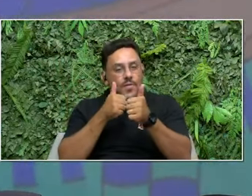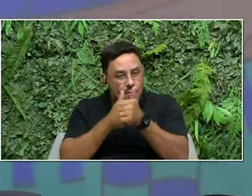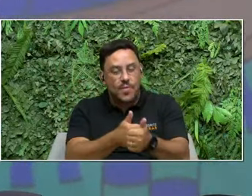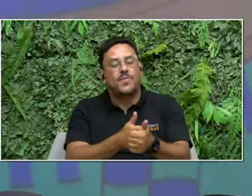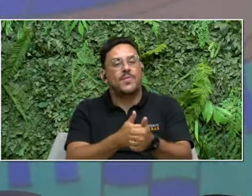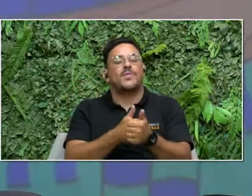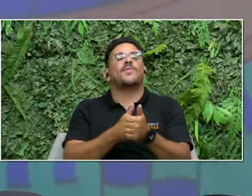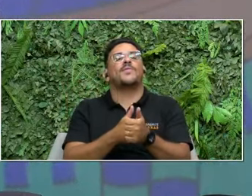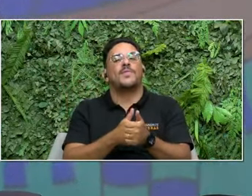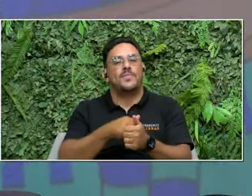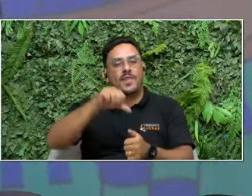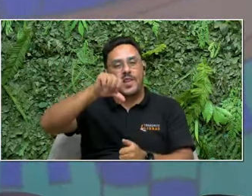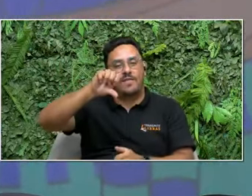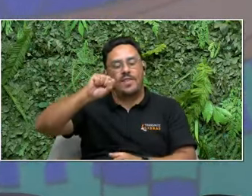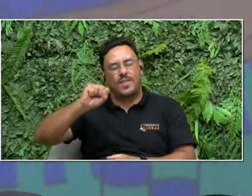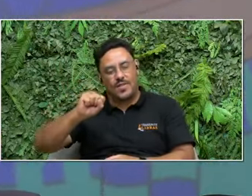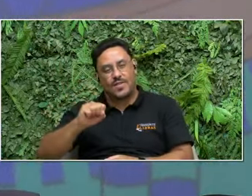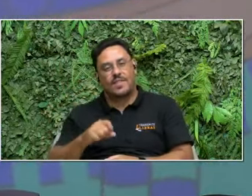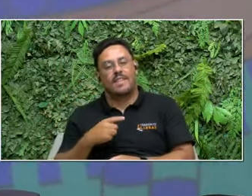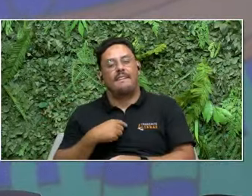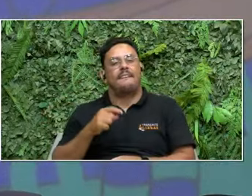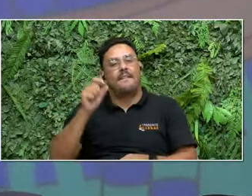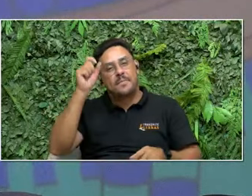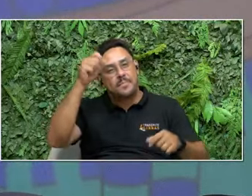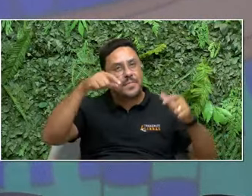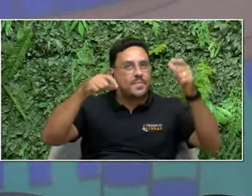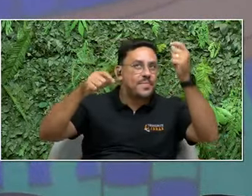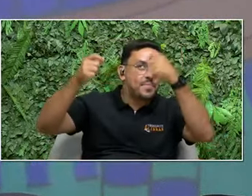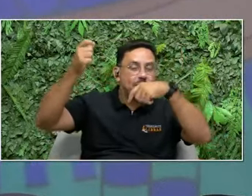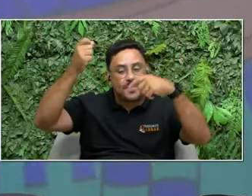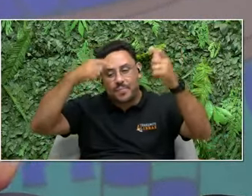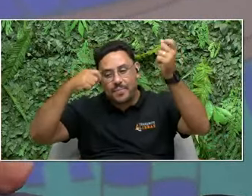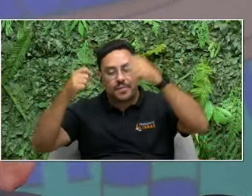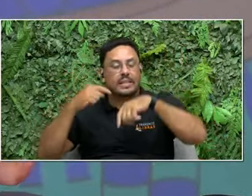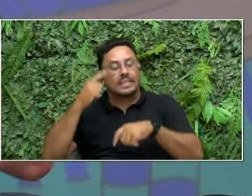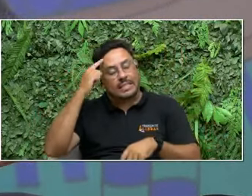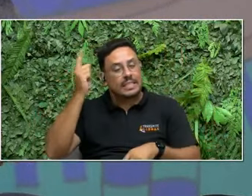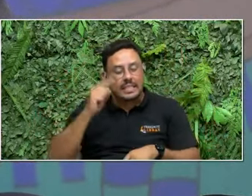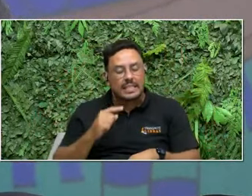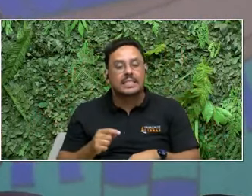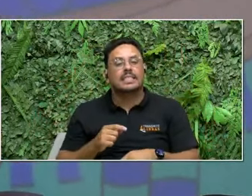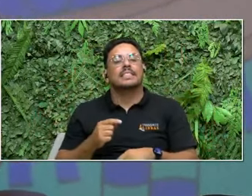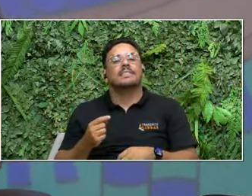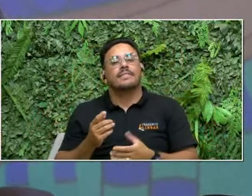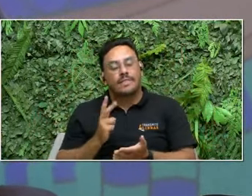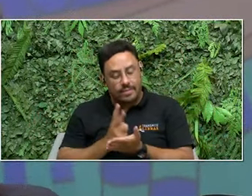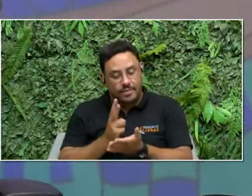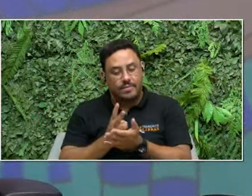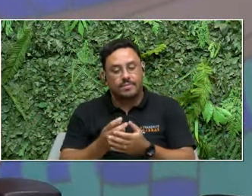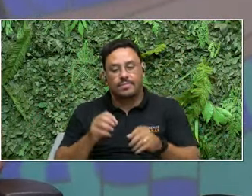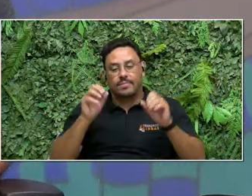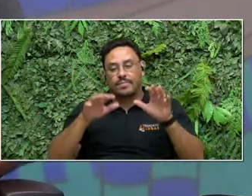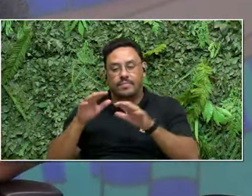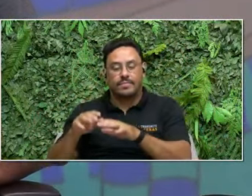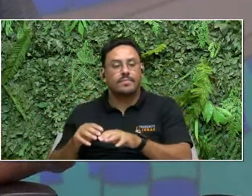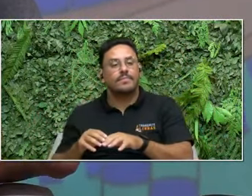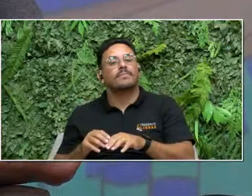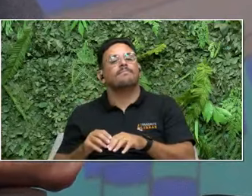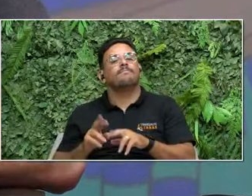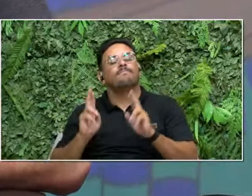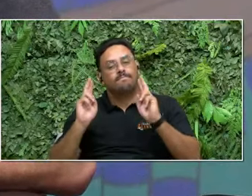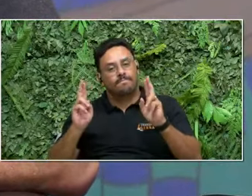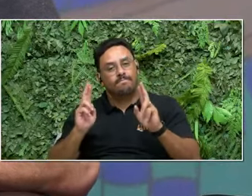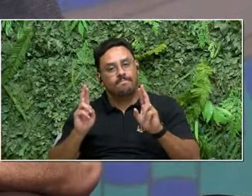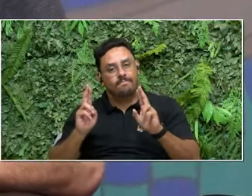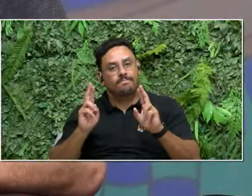da 98 é vai cair um pinguinho aqui outro ali não sei se daqui a pouco não sei se vai emendar para hora do jogo não tomara que não emend para do jogo